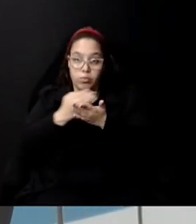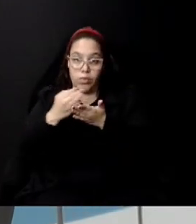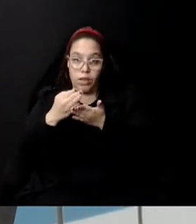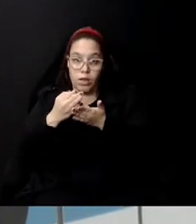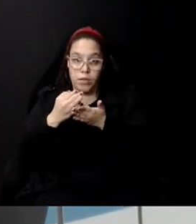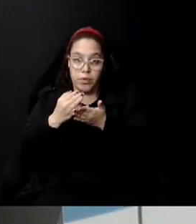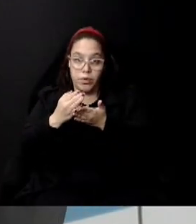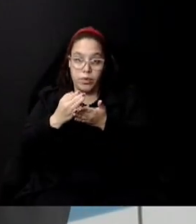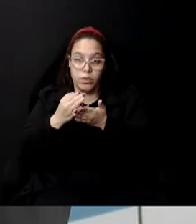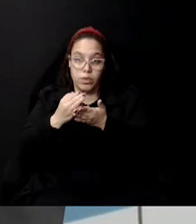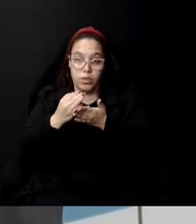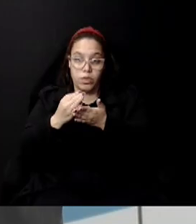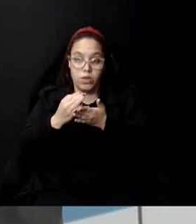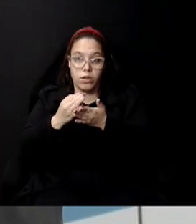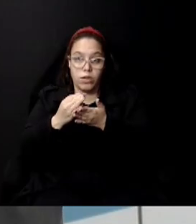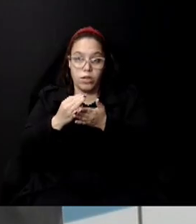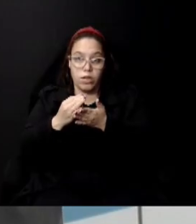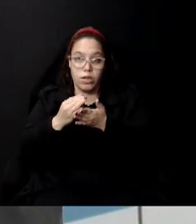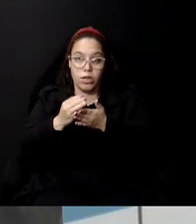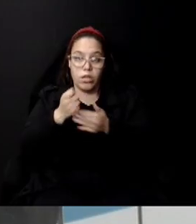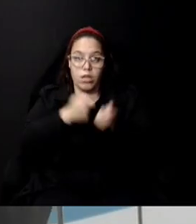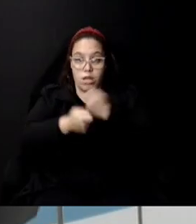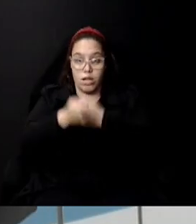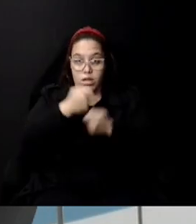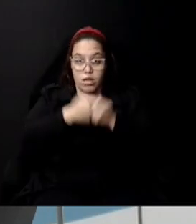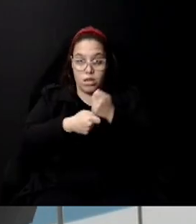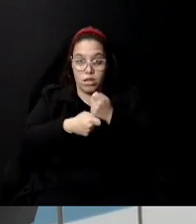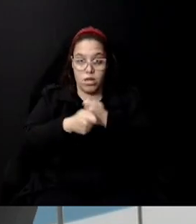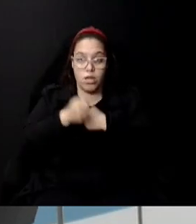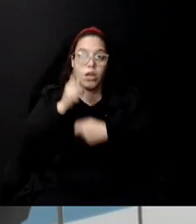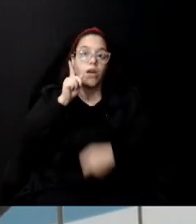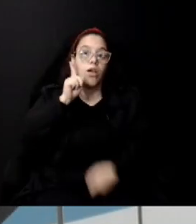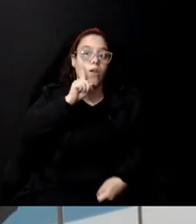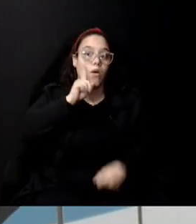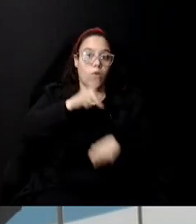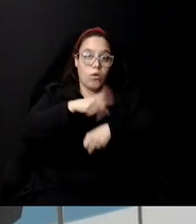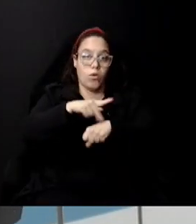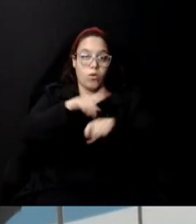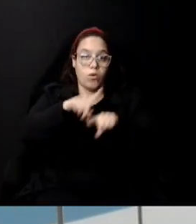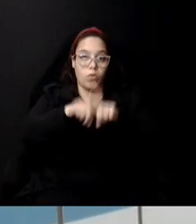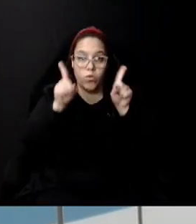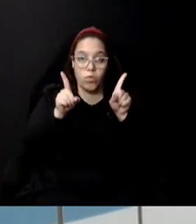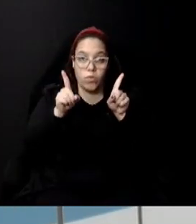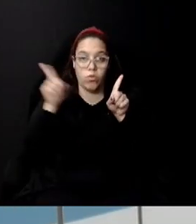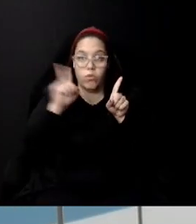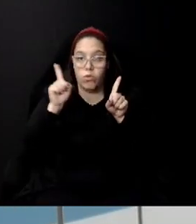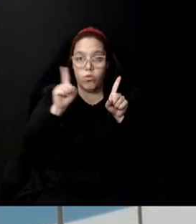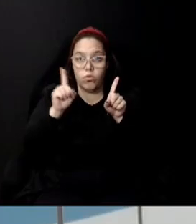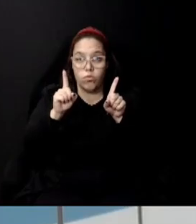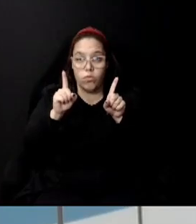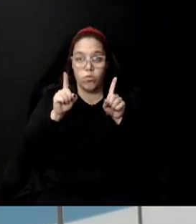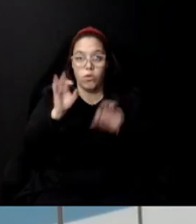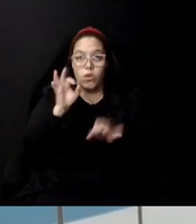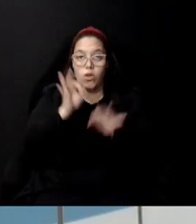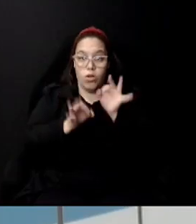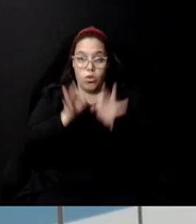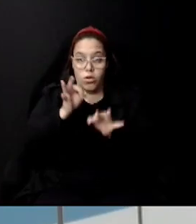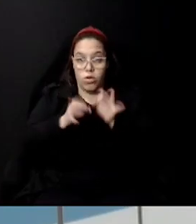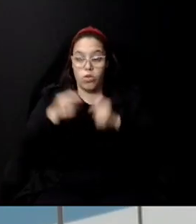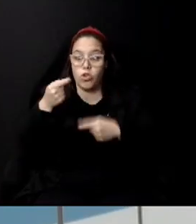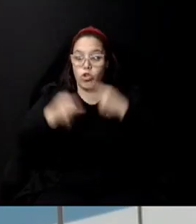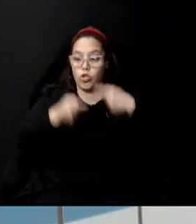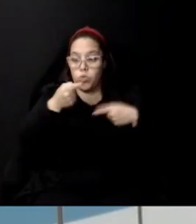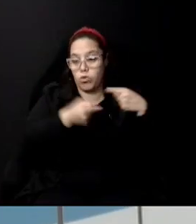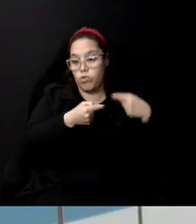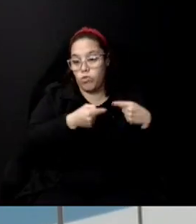sido resolvidos administrativamente nos Estados Unidos, mas que não se deu espaço para judicialmente discutir. Então eles